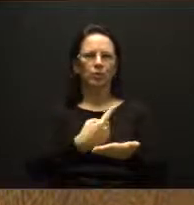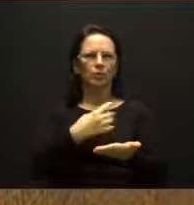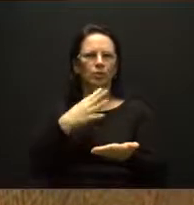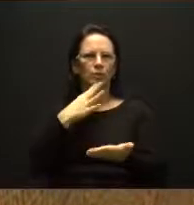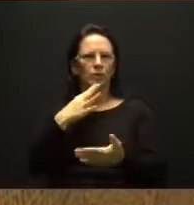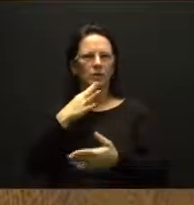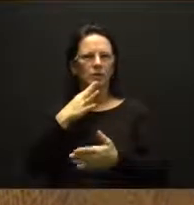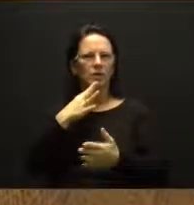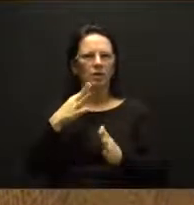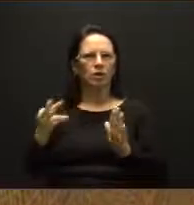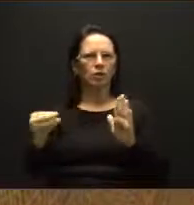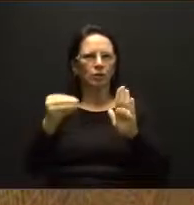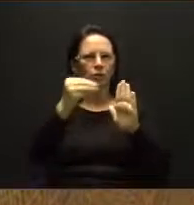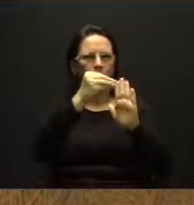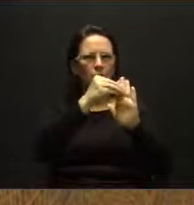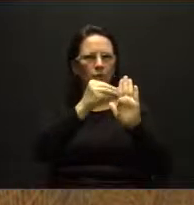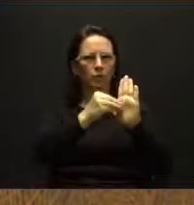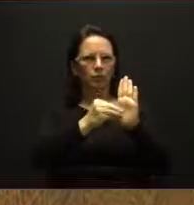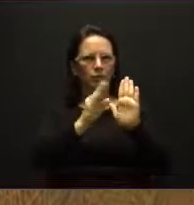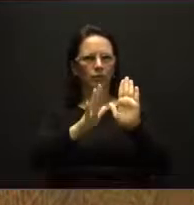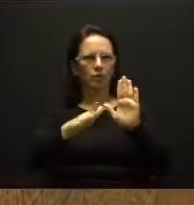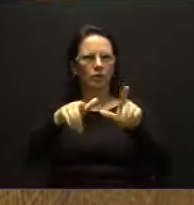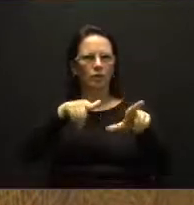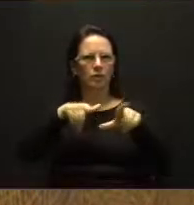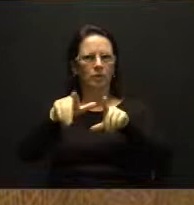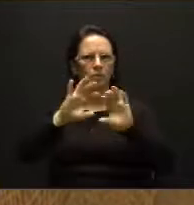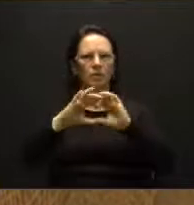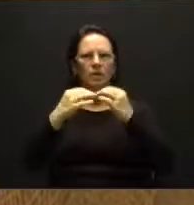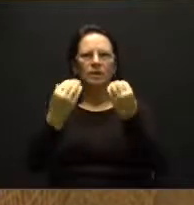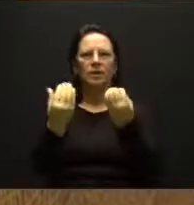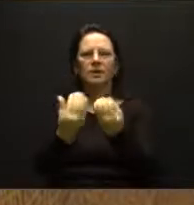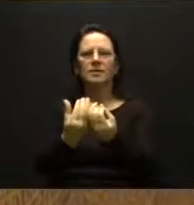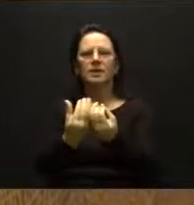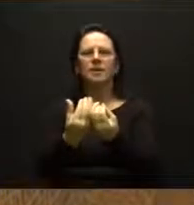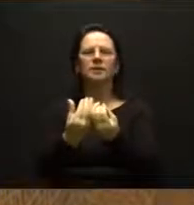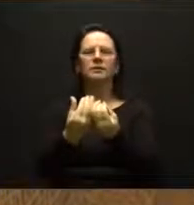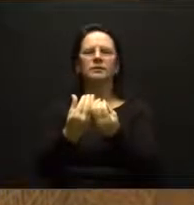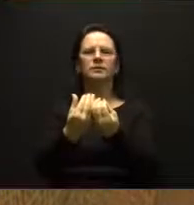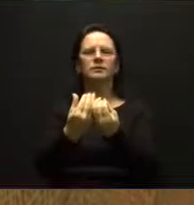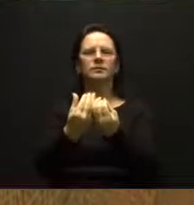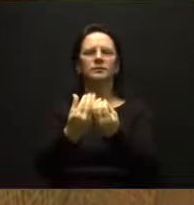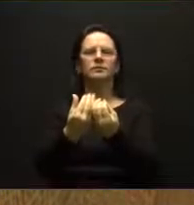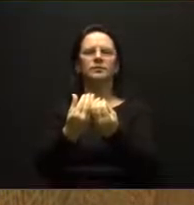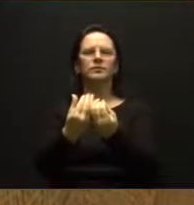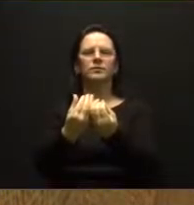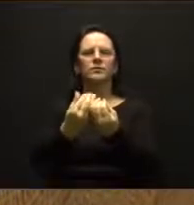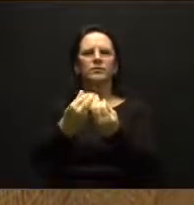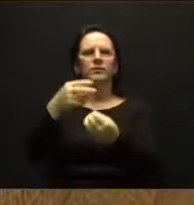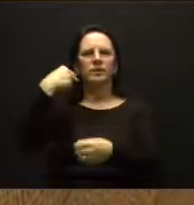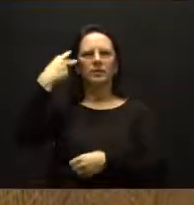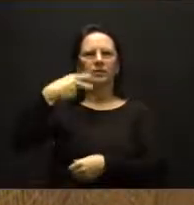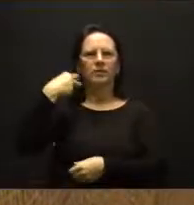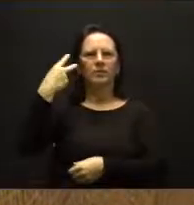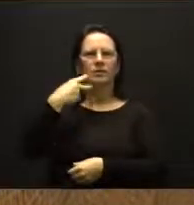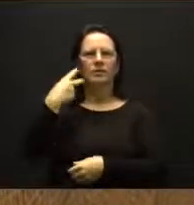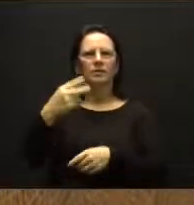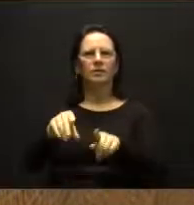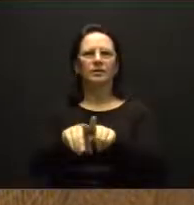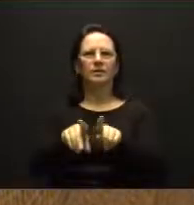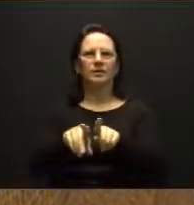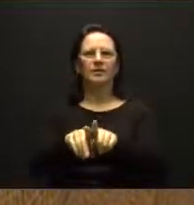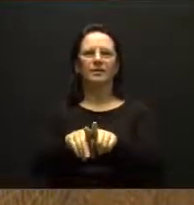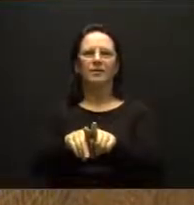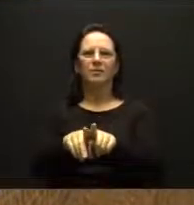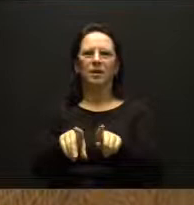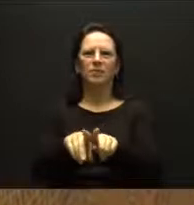formatação dos trabalhos de uma comissão especial de vereadores pois tais comissões são provisórias e